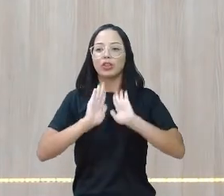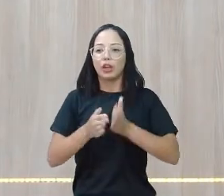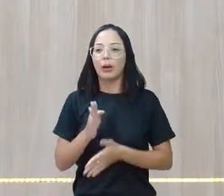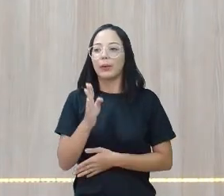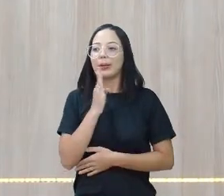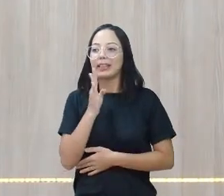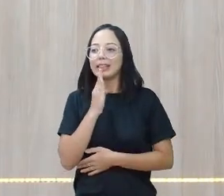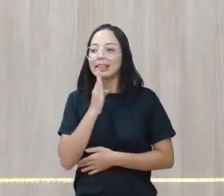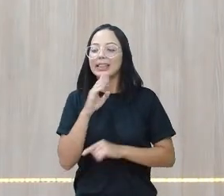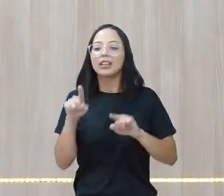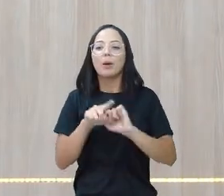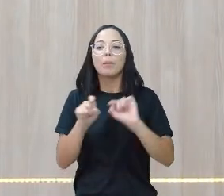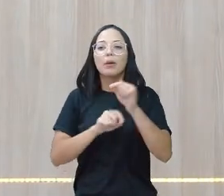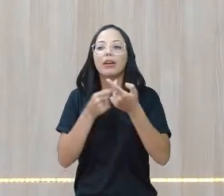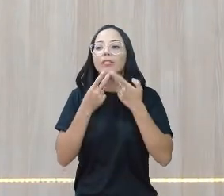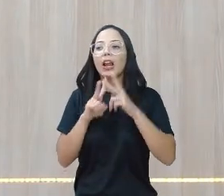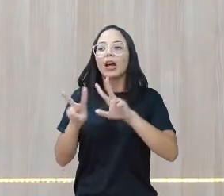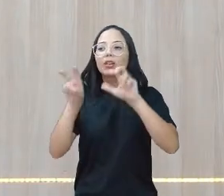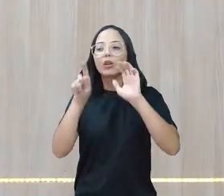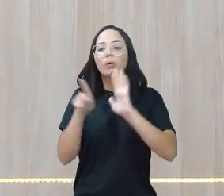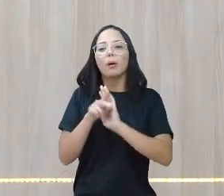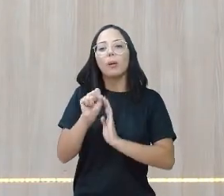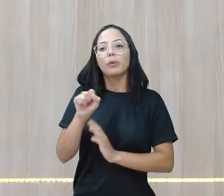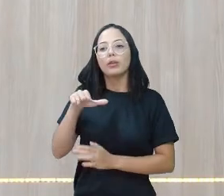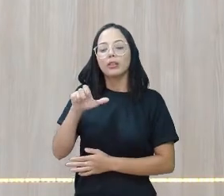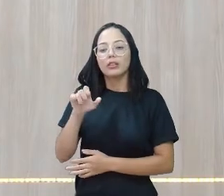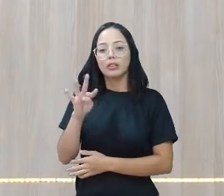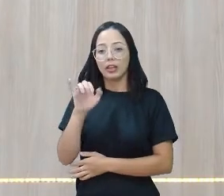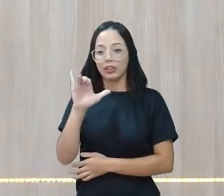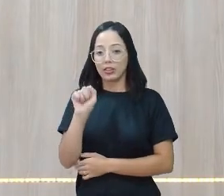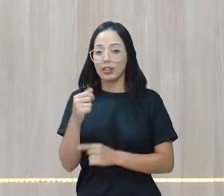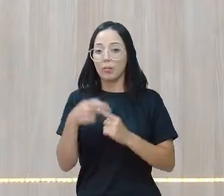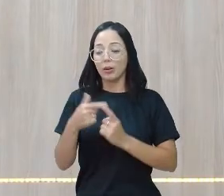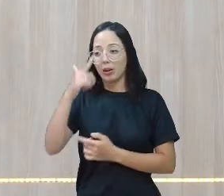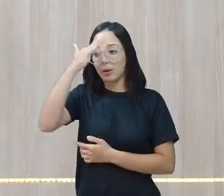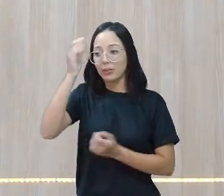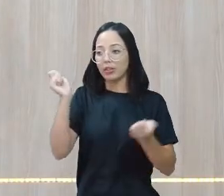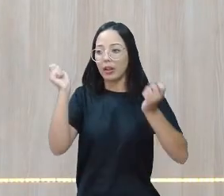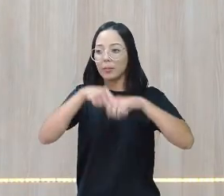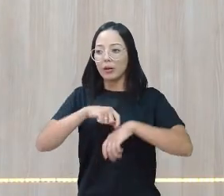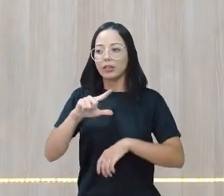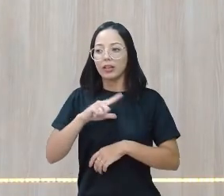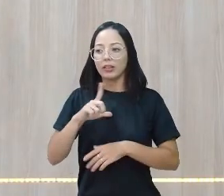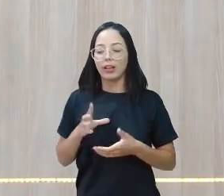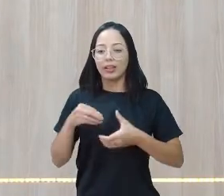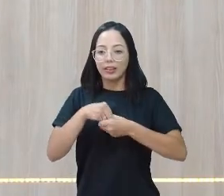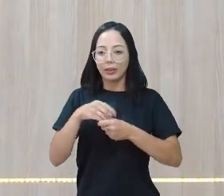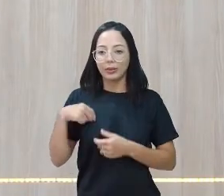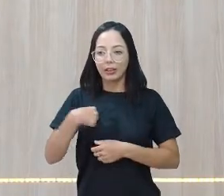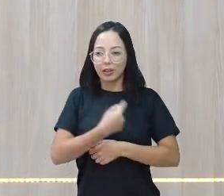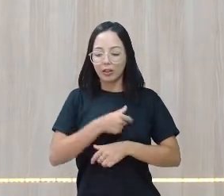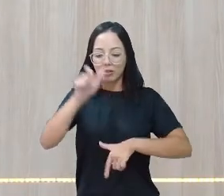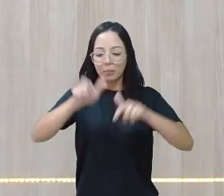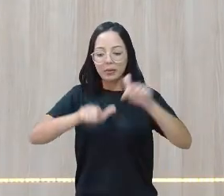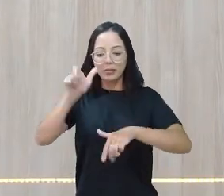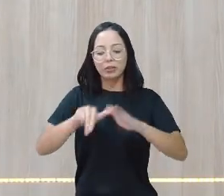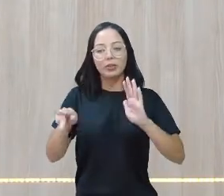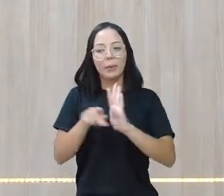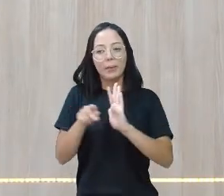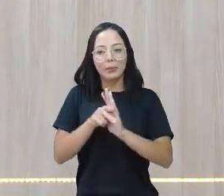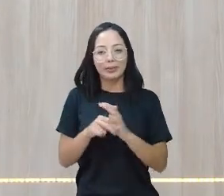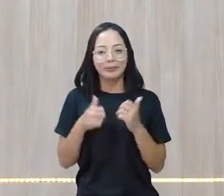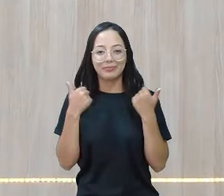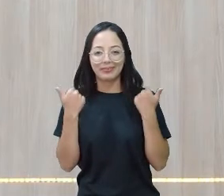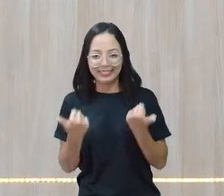eu optei por falar um pouco mais da sinestesia, porque eu imagino que possa existir entre nós pessoas com essa condição,